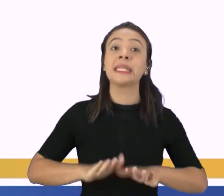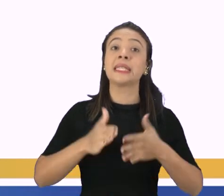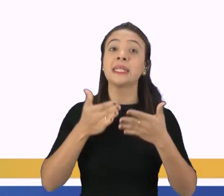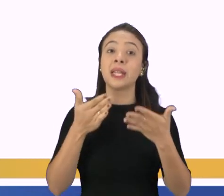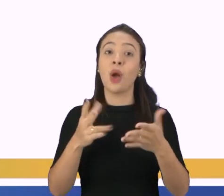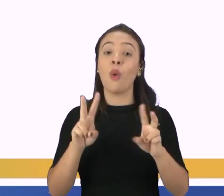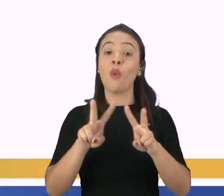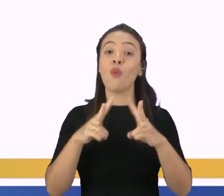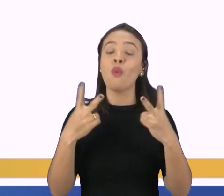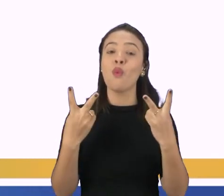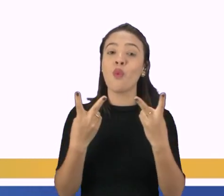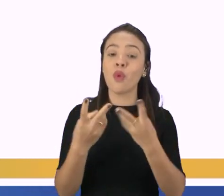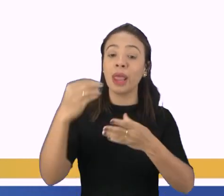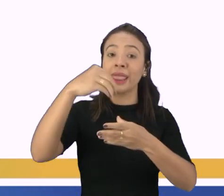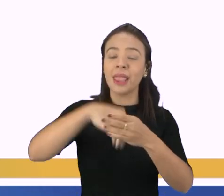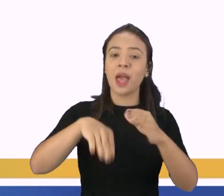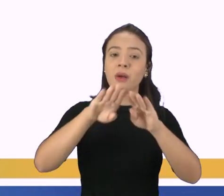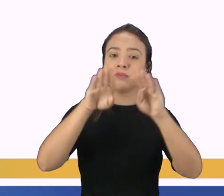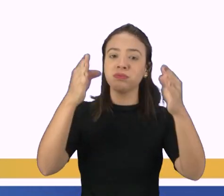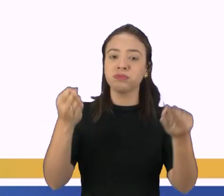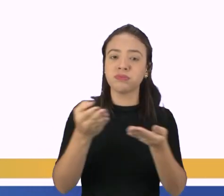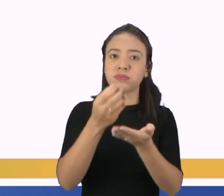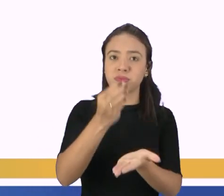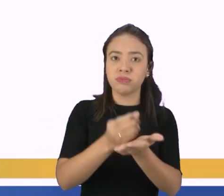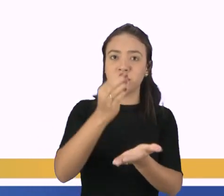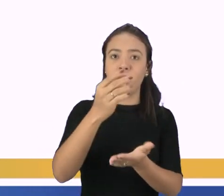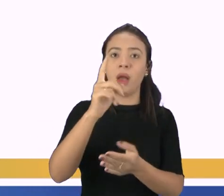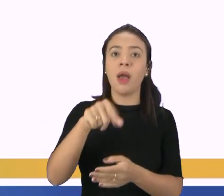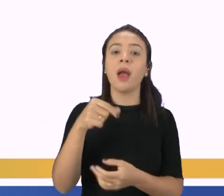Portanto, o volume de conserva em uma caixa é de